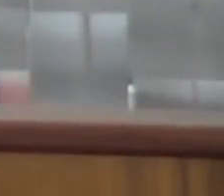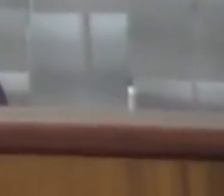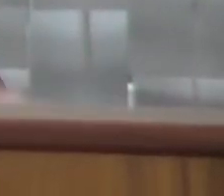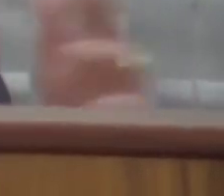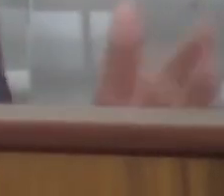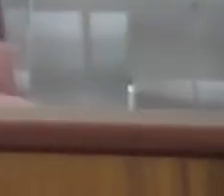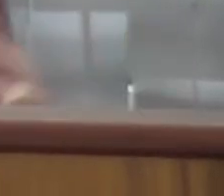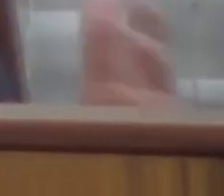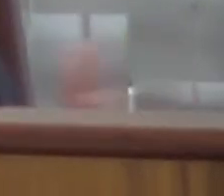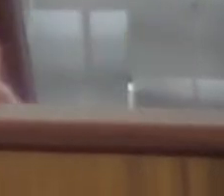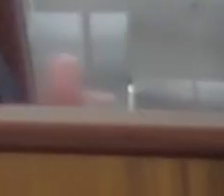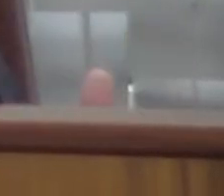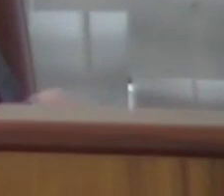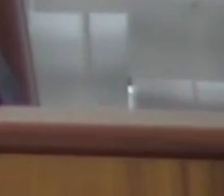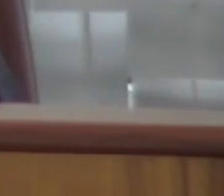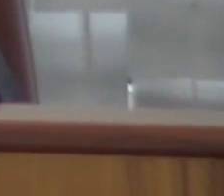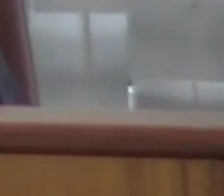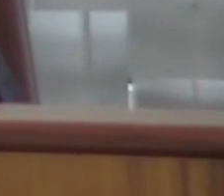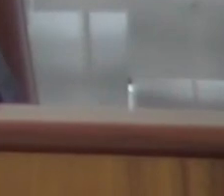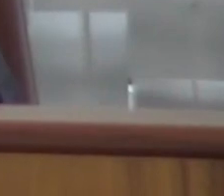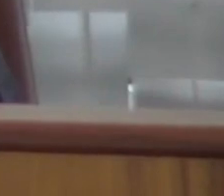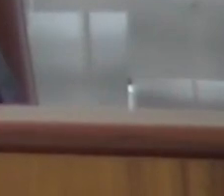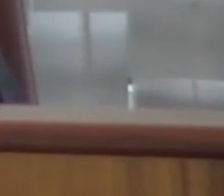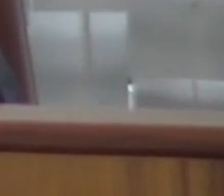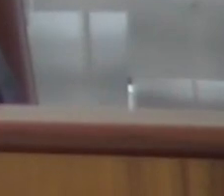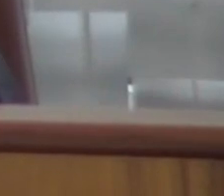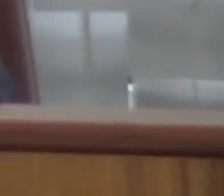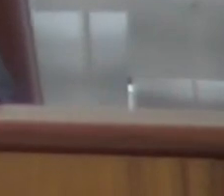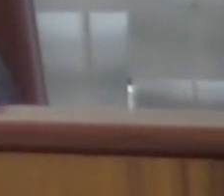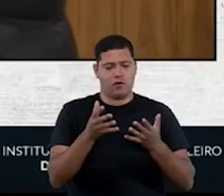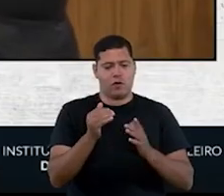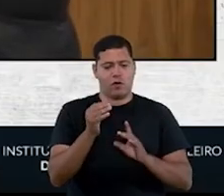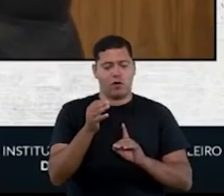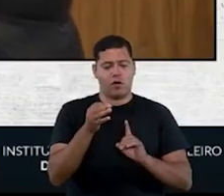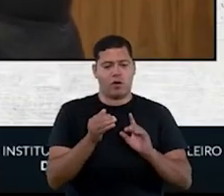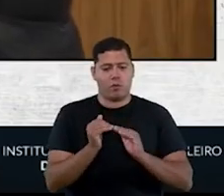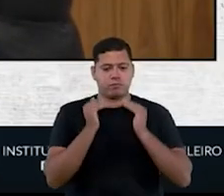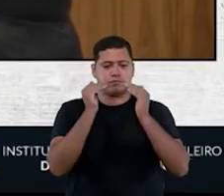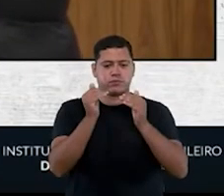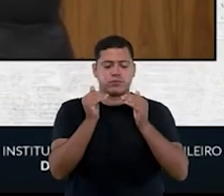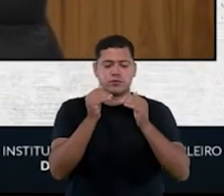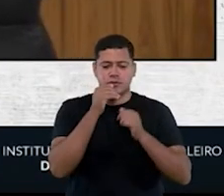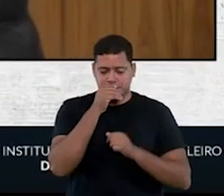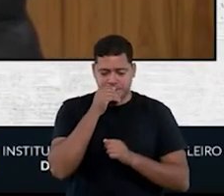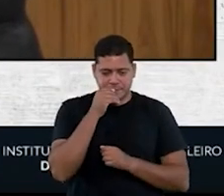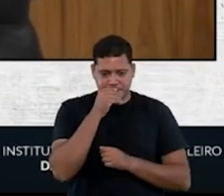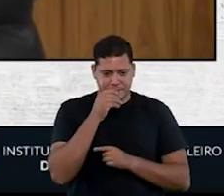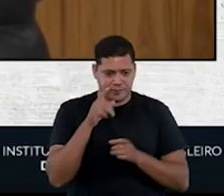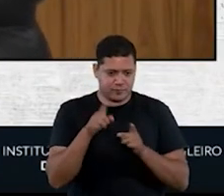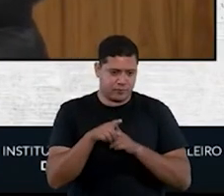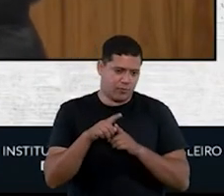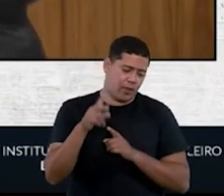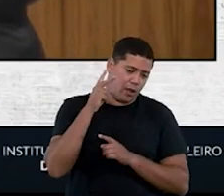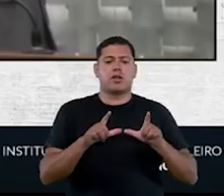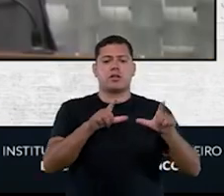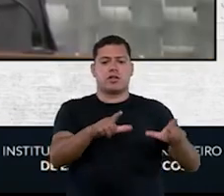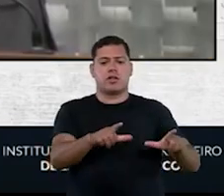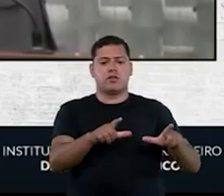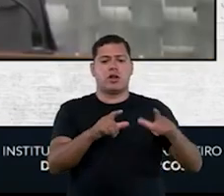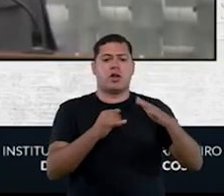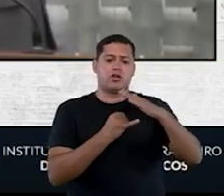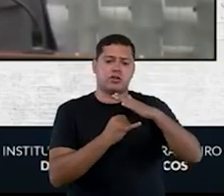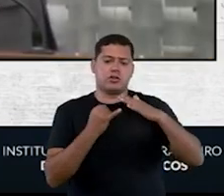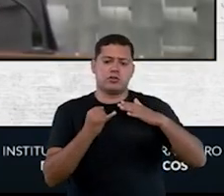de pandemia, para que pudéssemos realizar um evento de tal expressão. O primeiro dia do Seminário Ítalo-Ibero-Brasileiro de